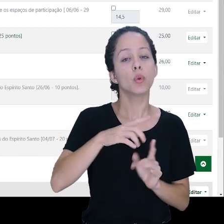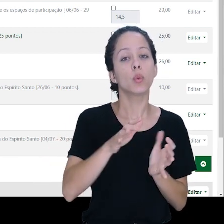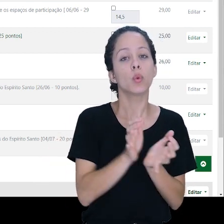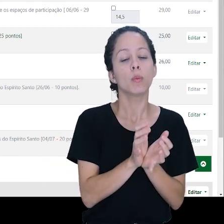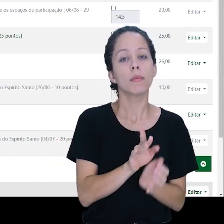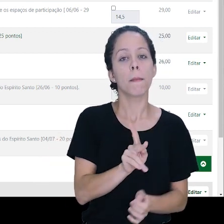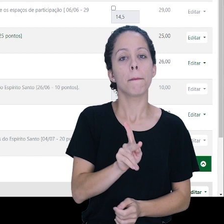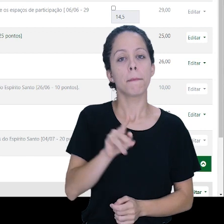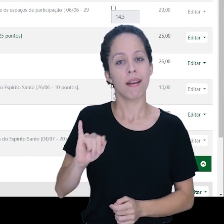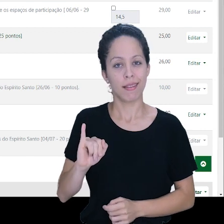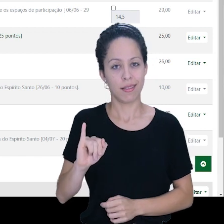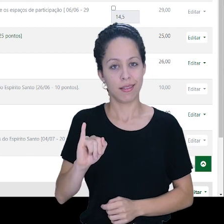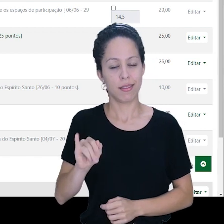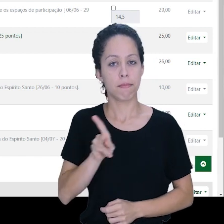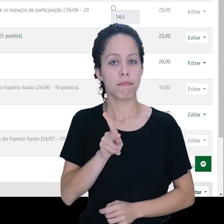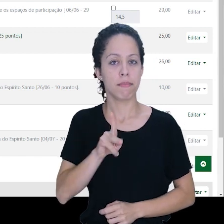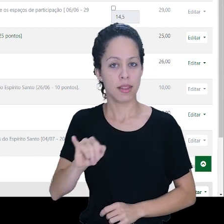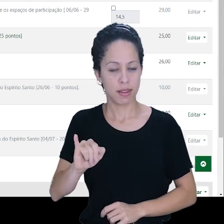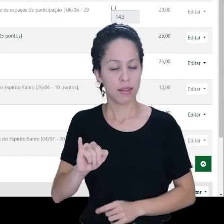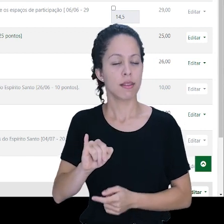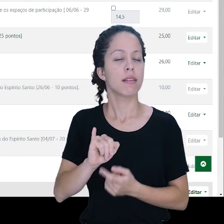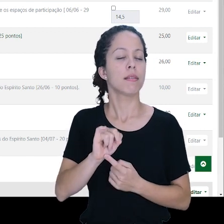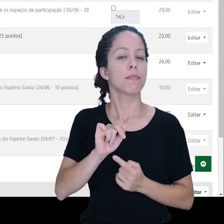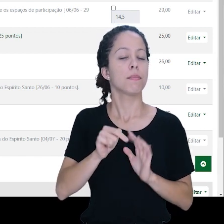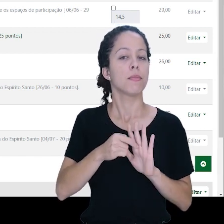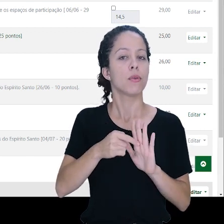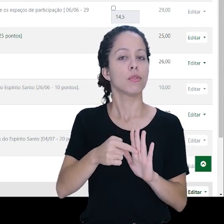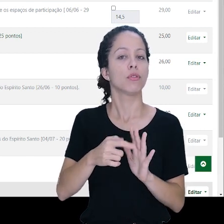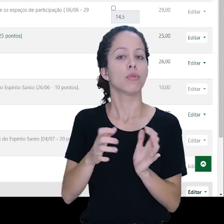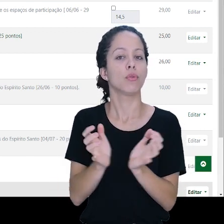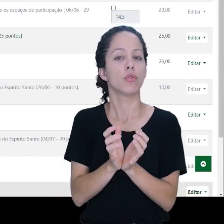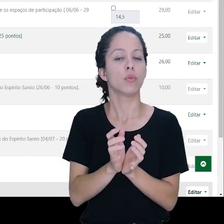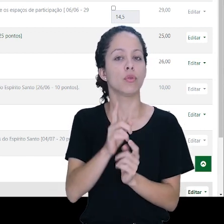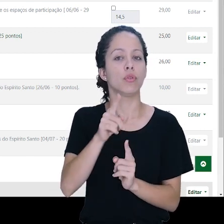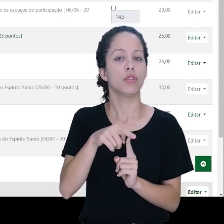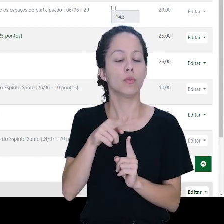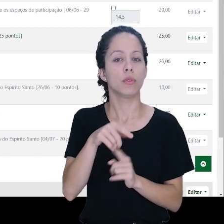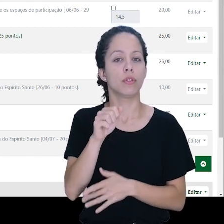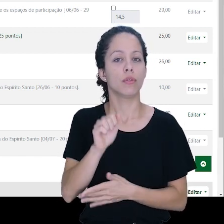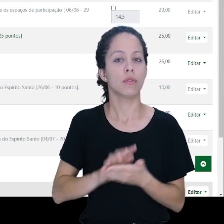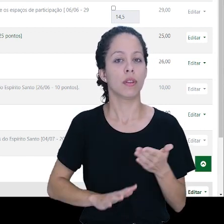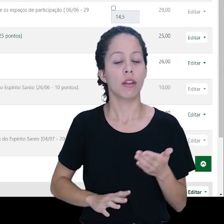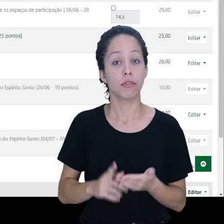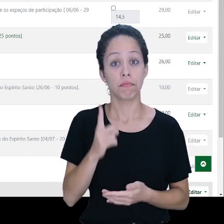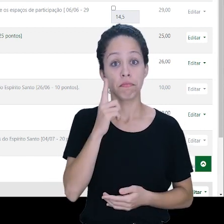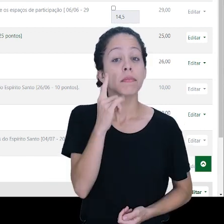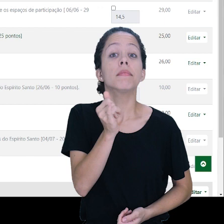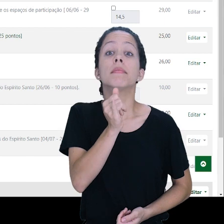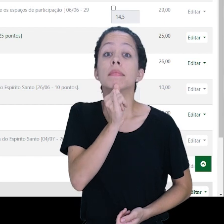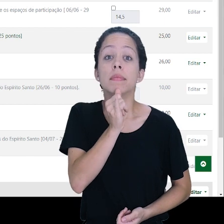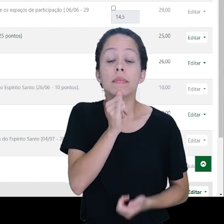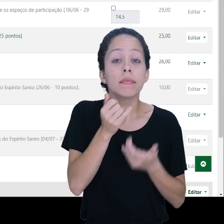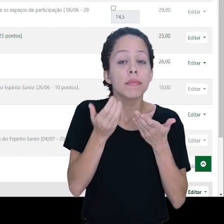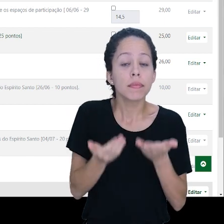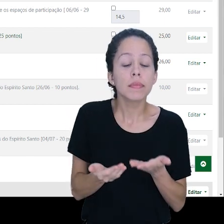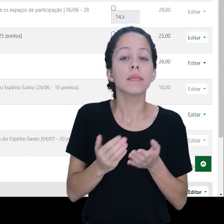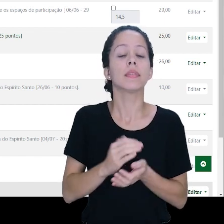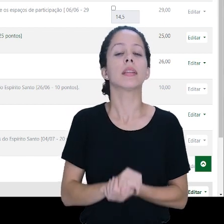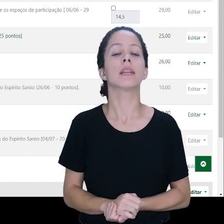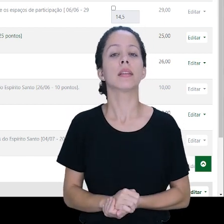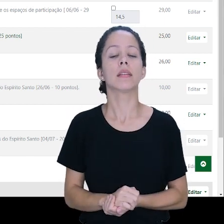né Para agrupar também Essas atividades A e B aqui no caso tá certo então a gente